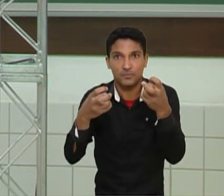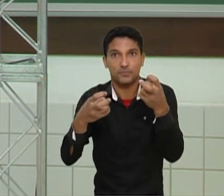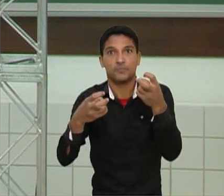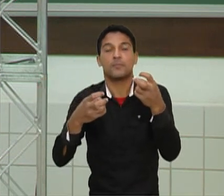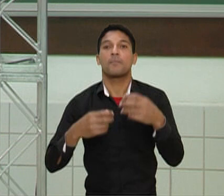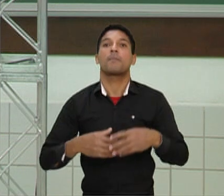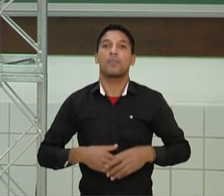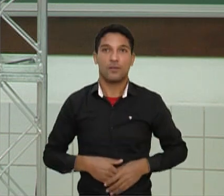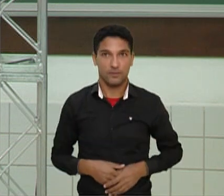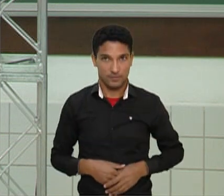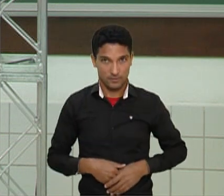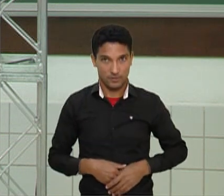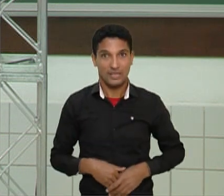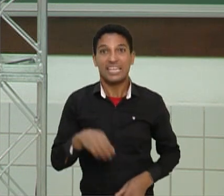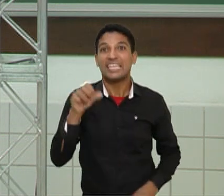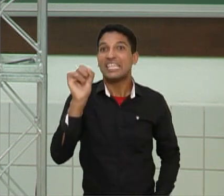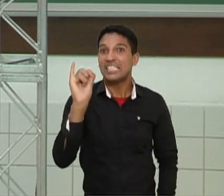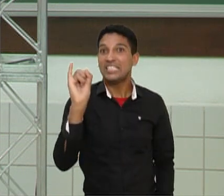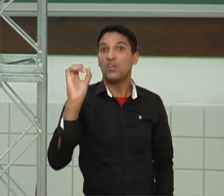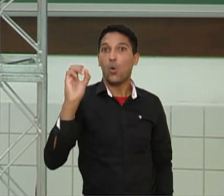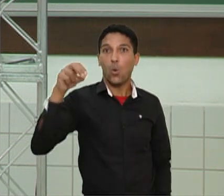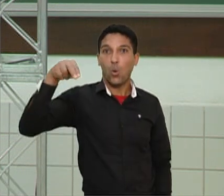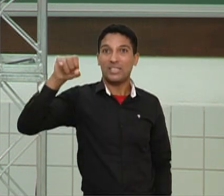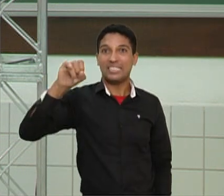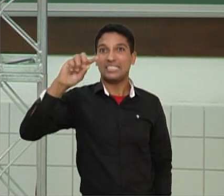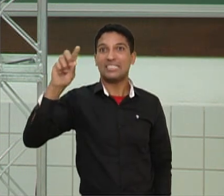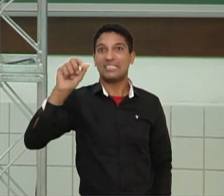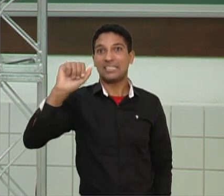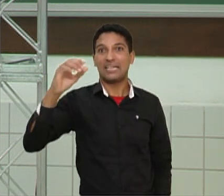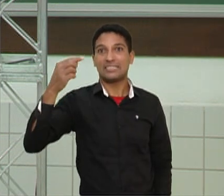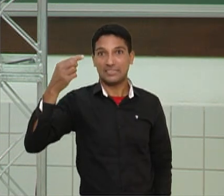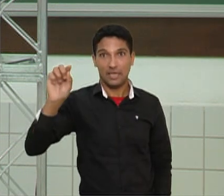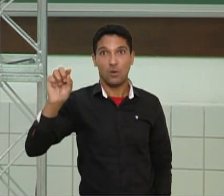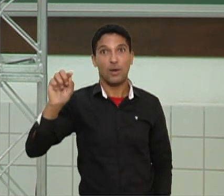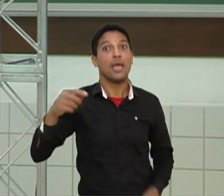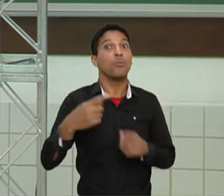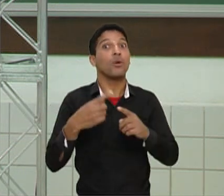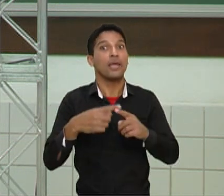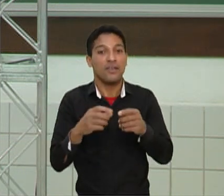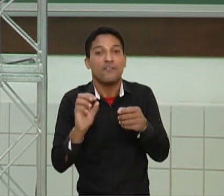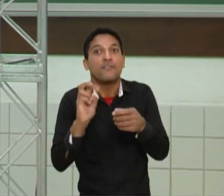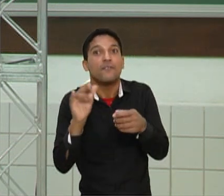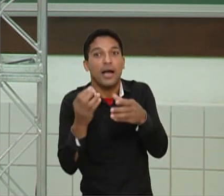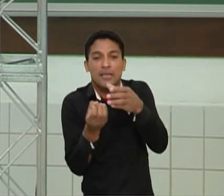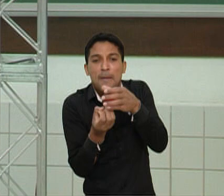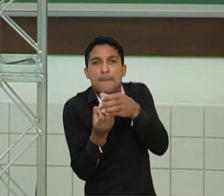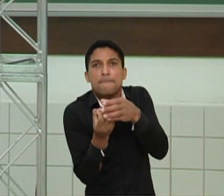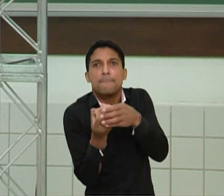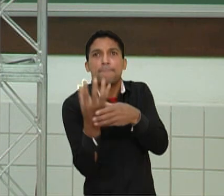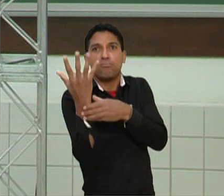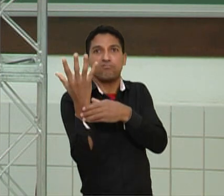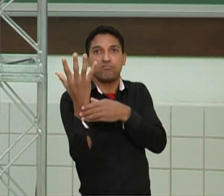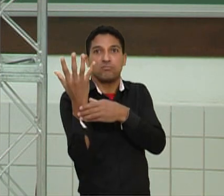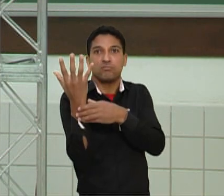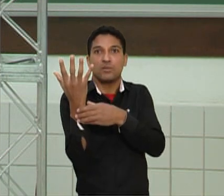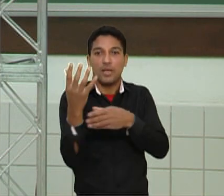sendo formado a partir, então, quando eu jogo essa substância dentro da água. Beleza, galera?